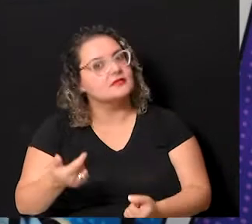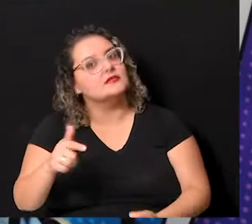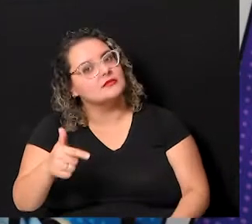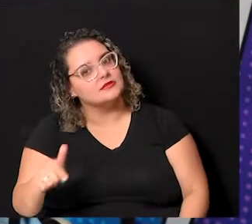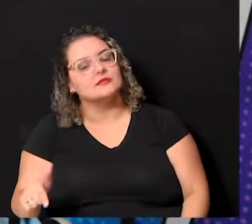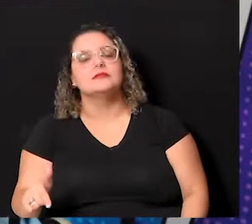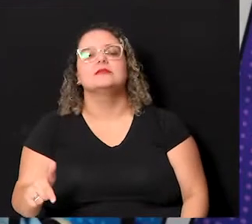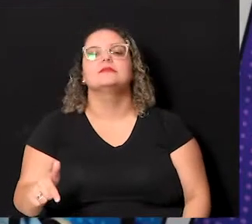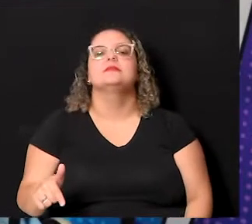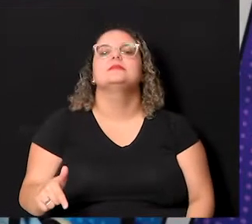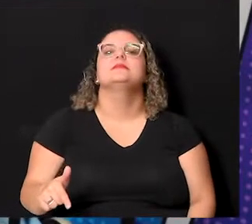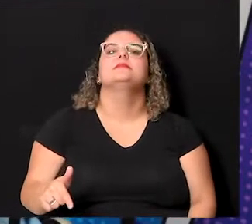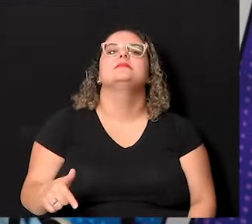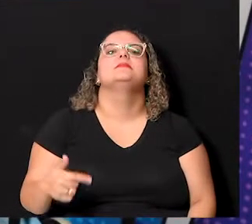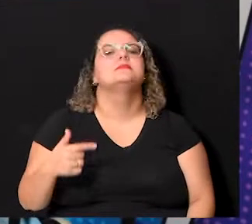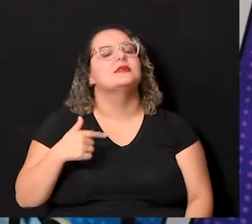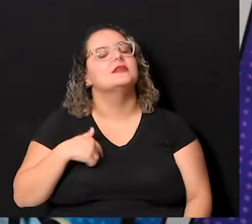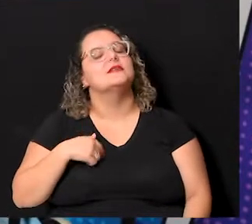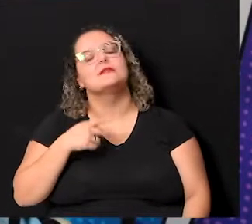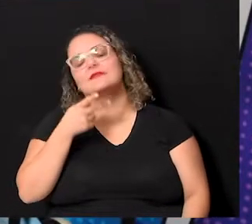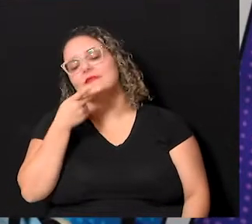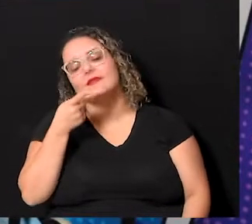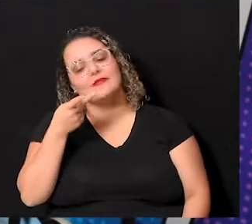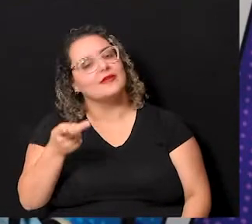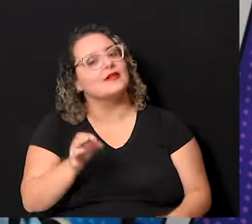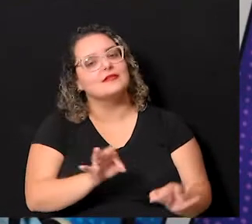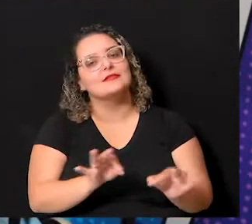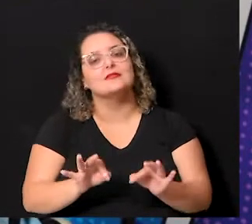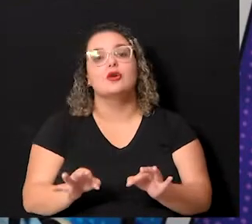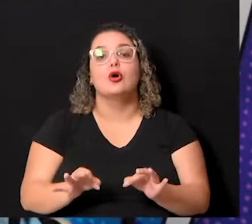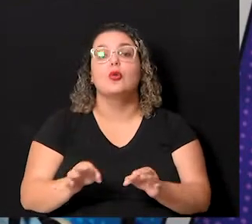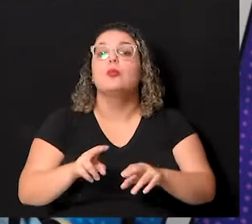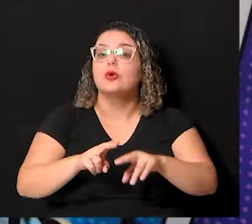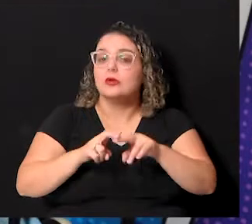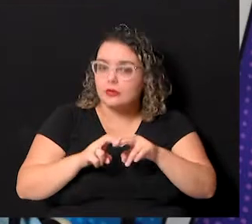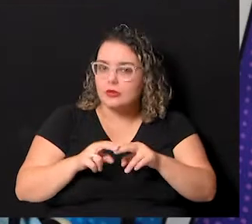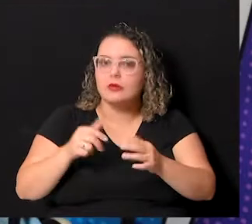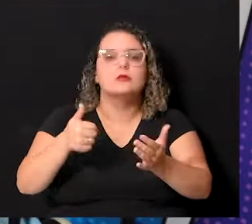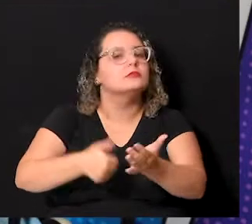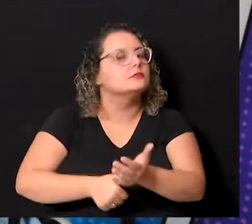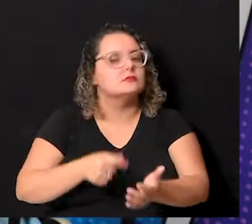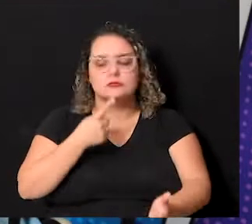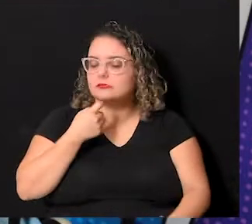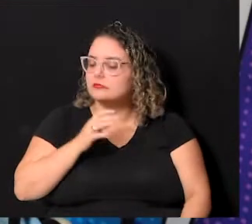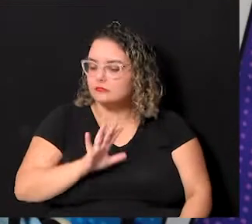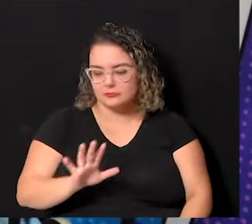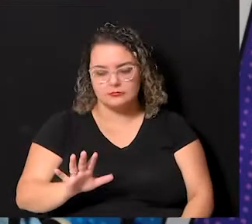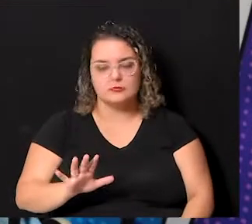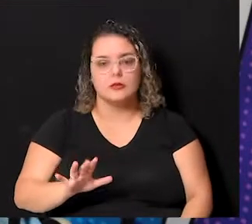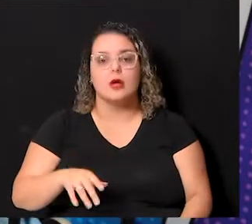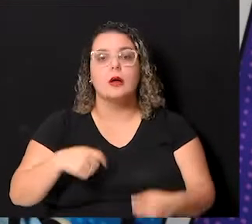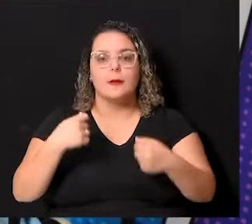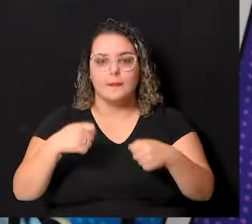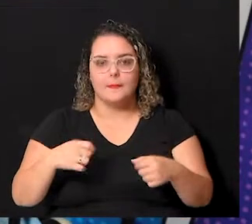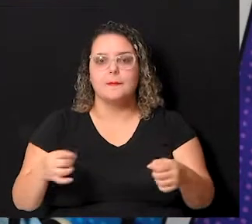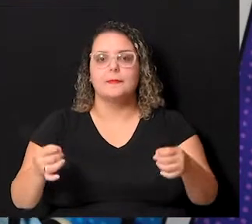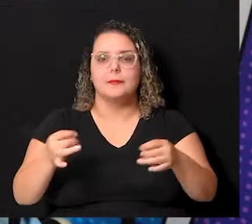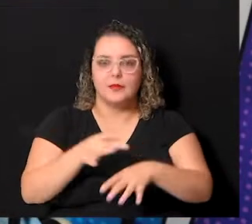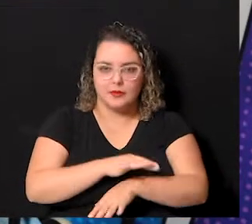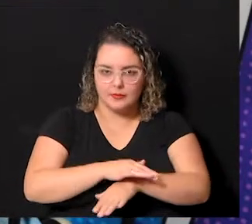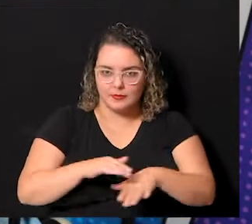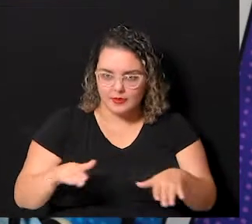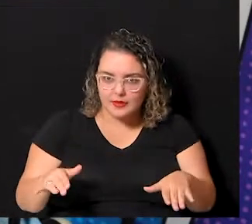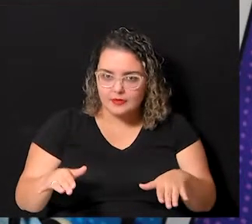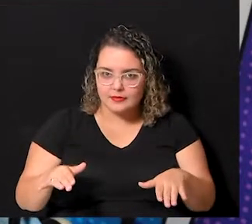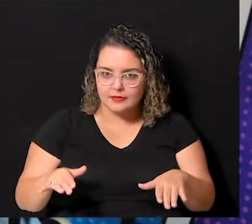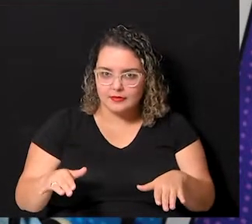continuações, mas eu não vou me estender muito nesse projeto, não. Por enquanto, o botão vermelho é o botão vermelho. Eu ainda tenho que terminar a